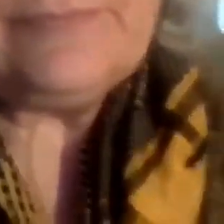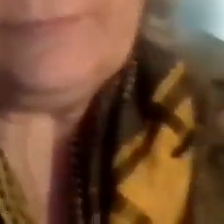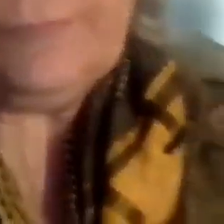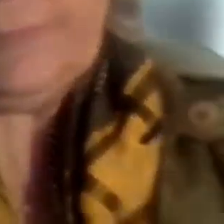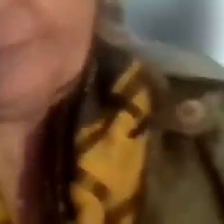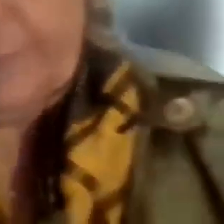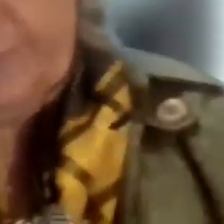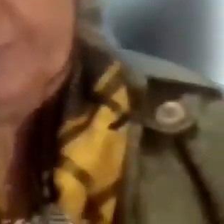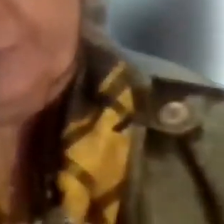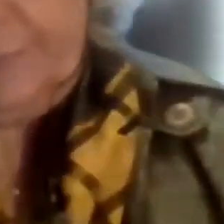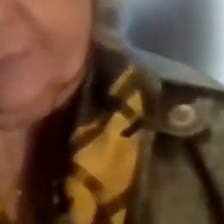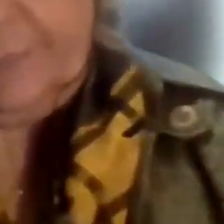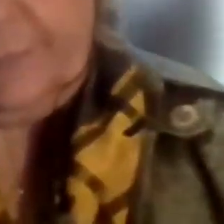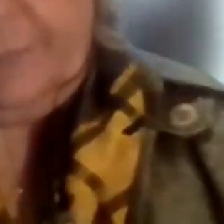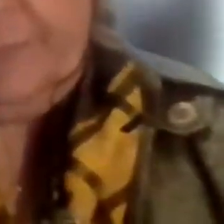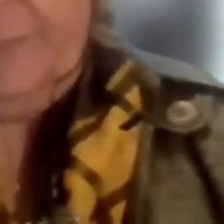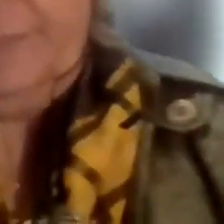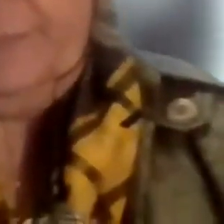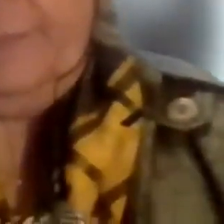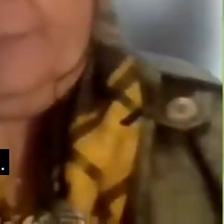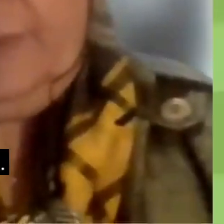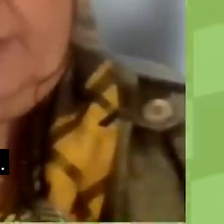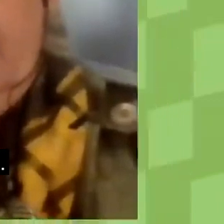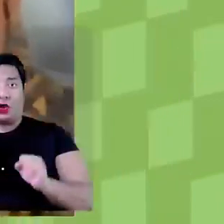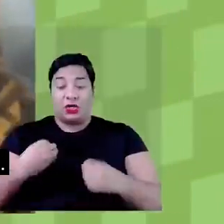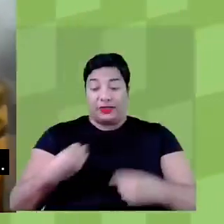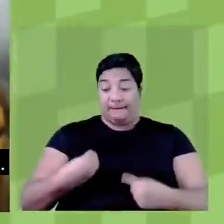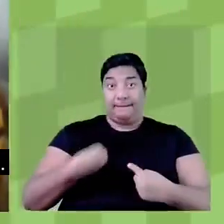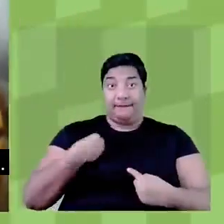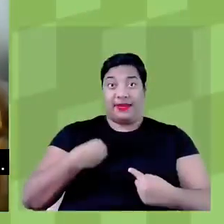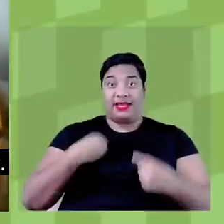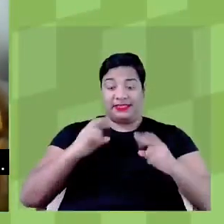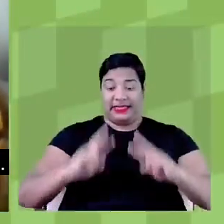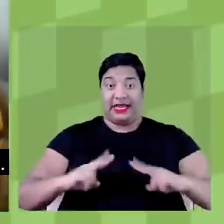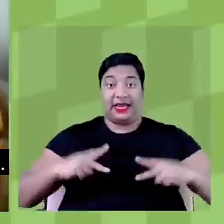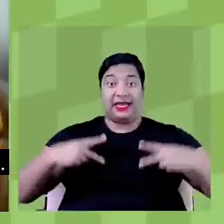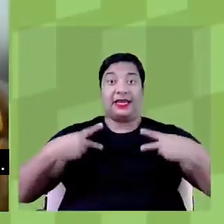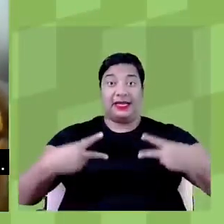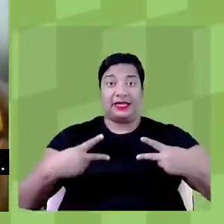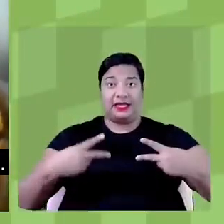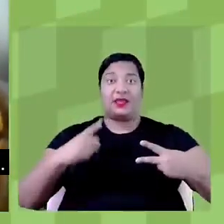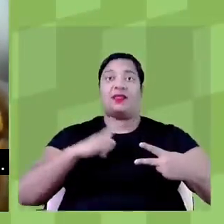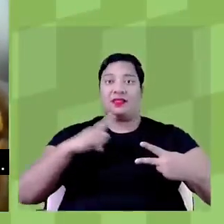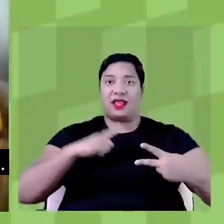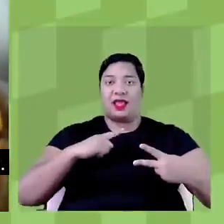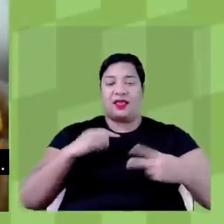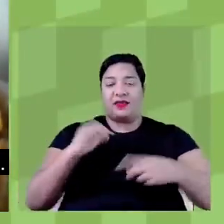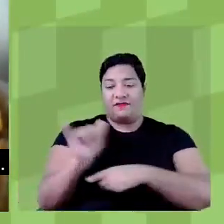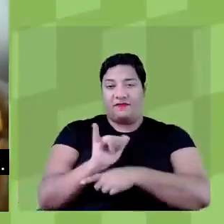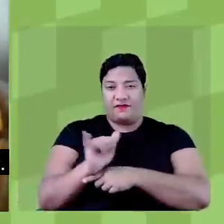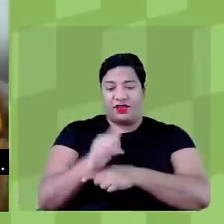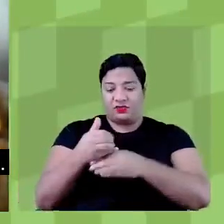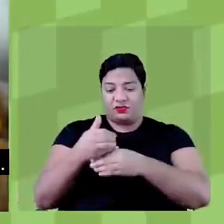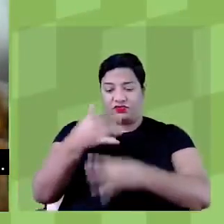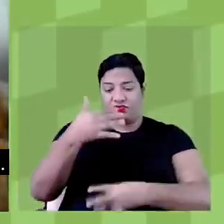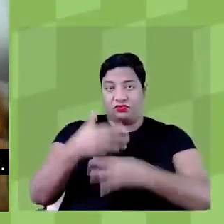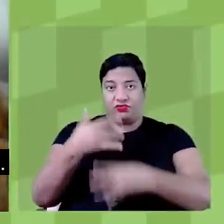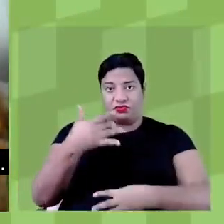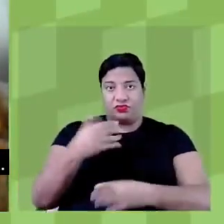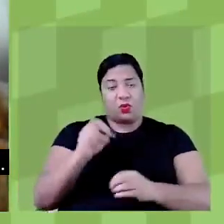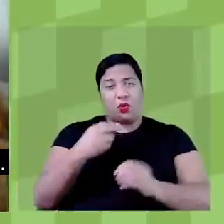os presentes para confirmarem a sua presença pelo link disponível na descrição do vídeo ou pelo QR Code